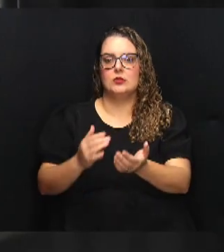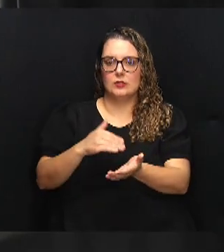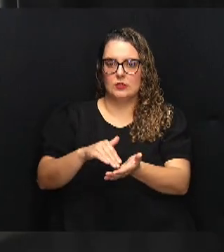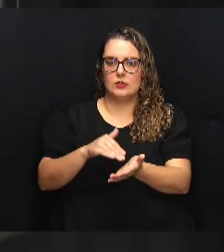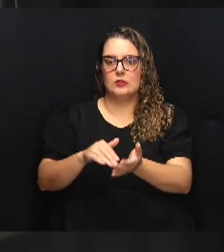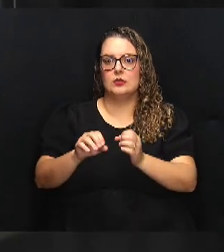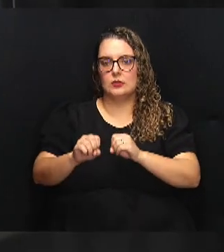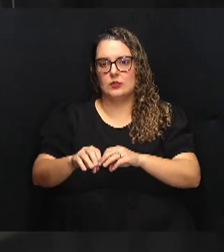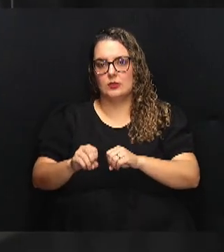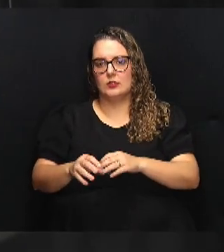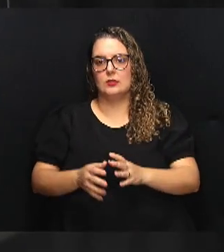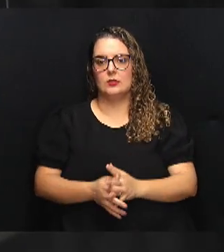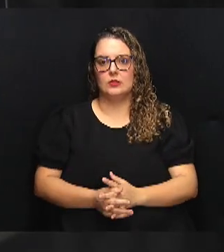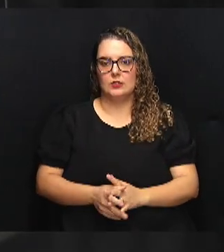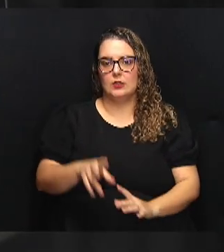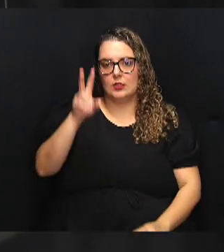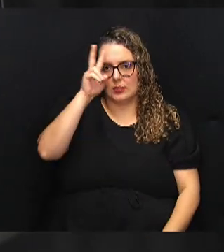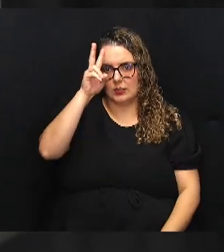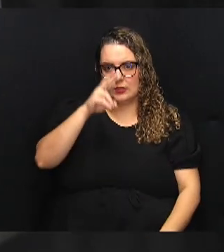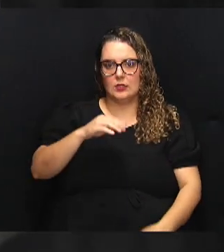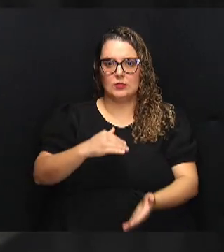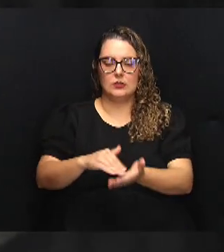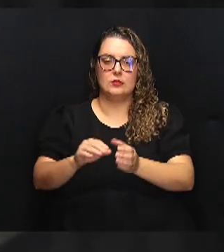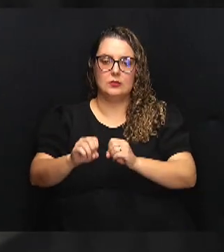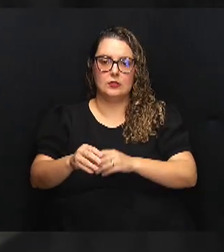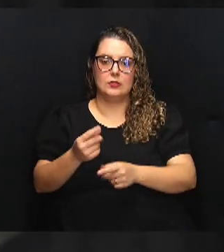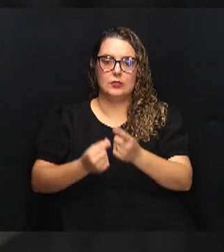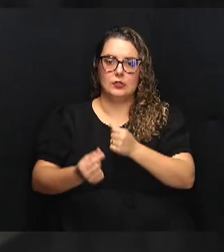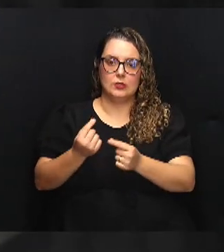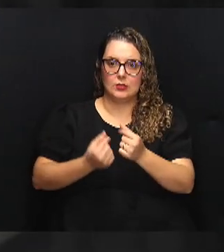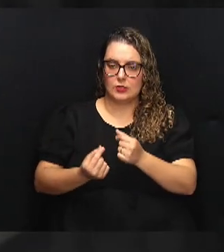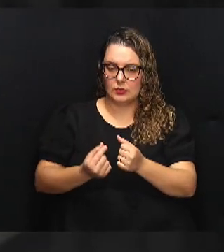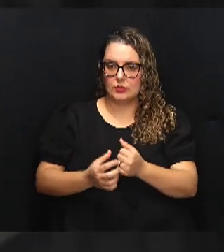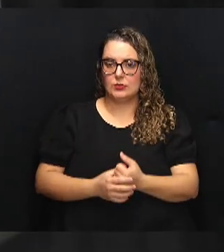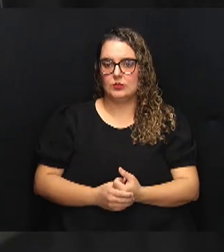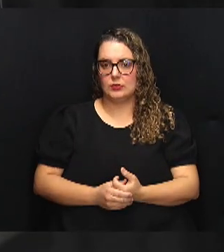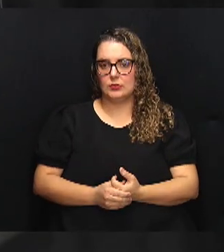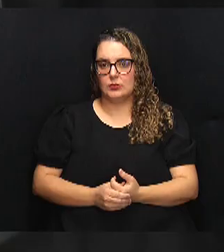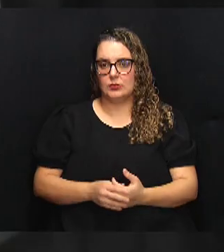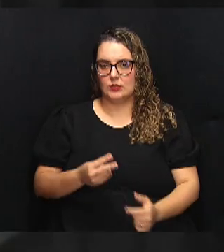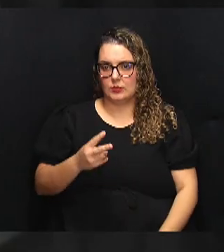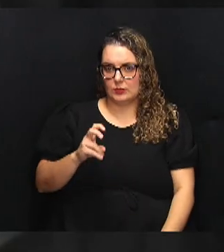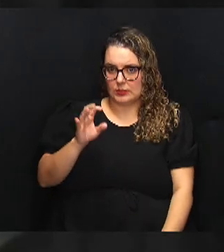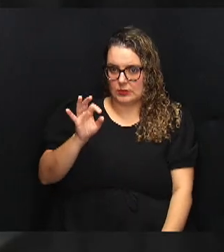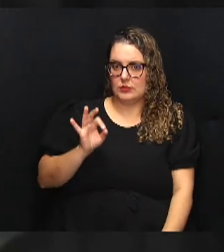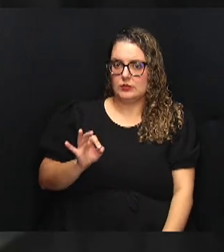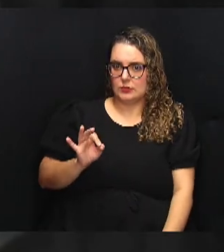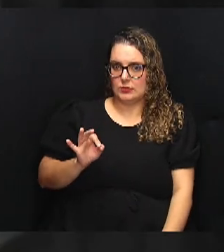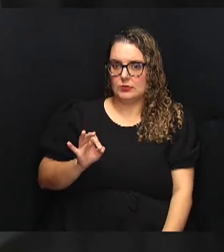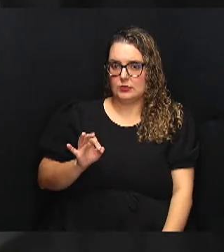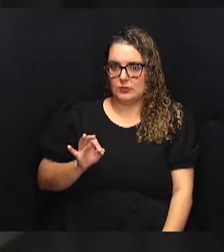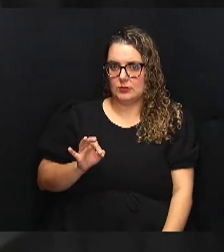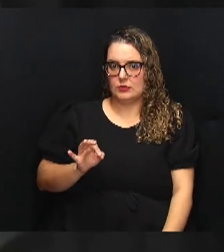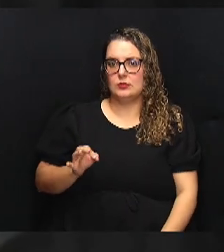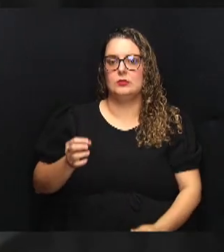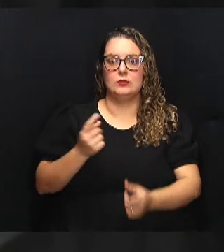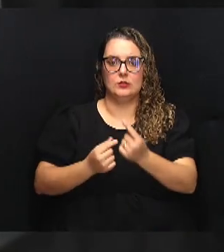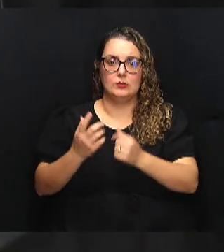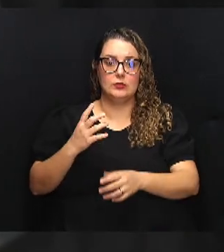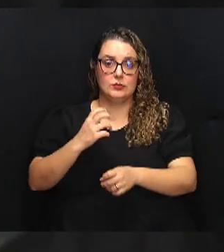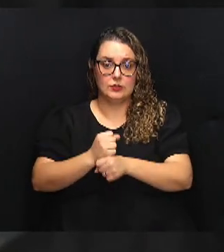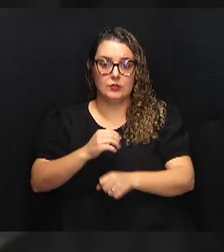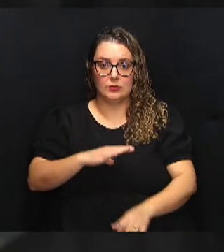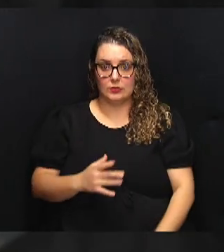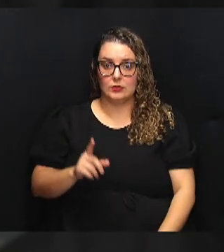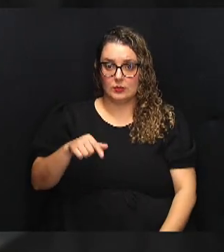Educação, né? Lembrando que a Secretaria de Educação ela tem um orçamento de 25% do orçamento geral do município, que é a